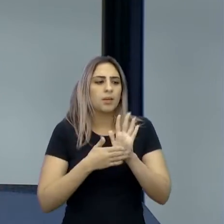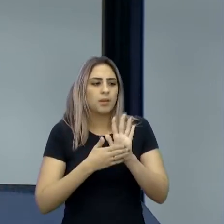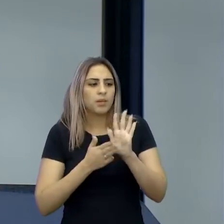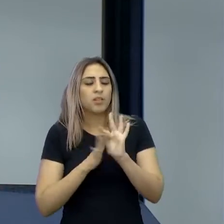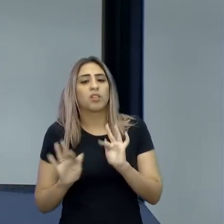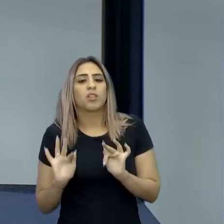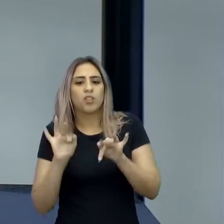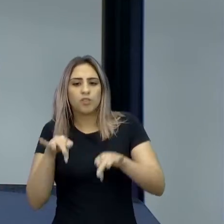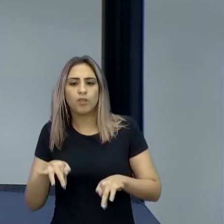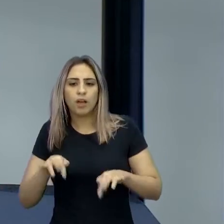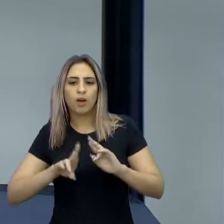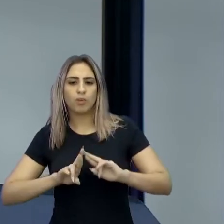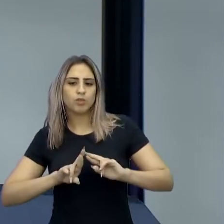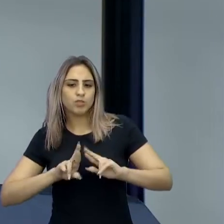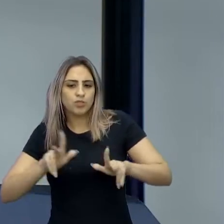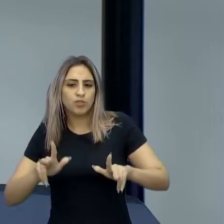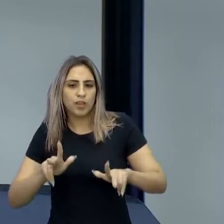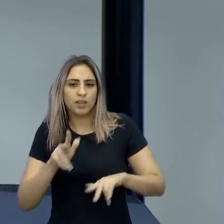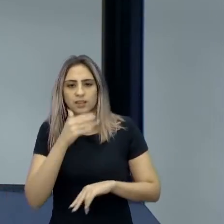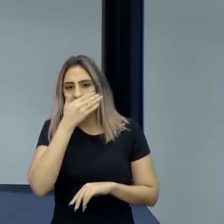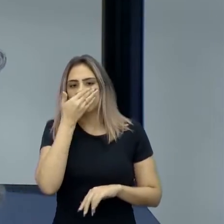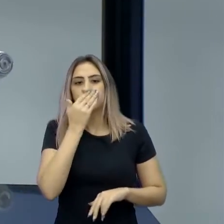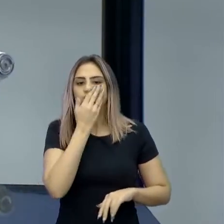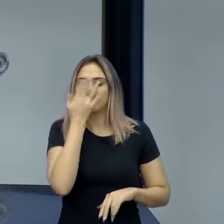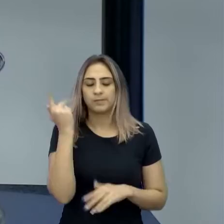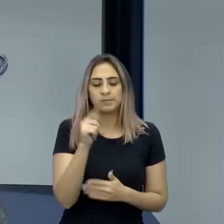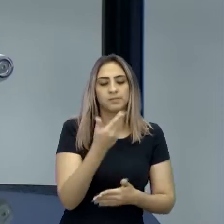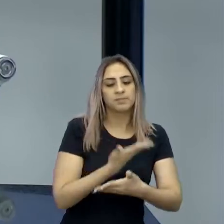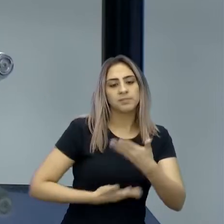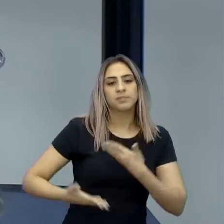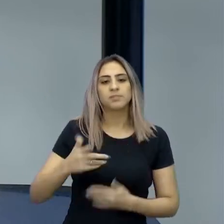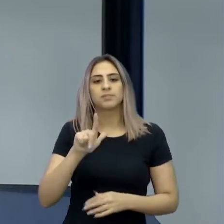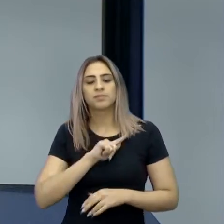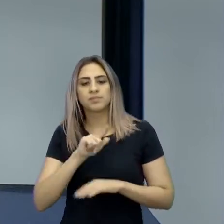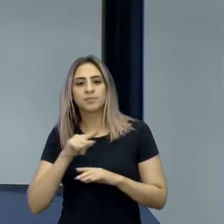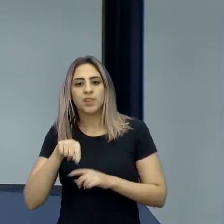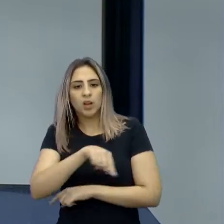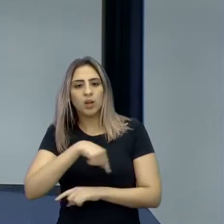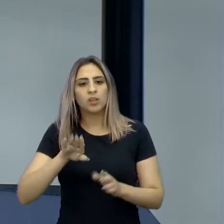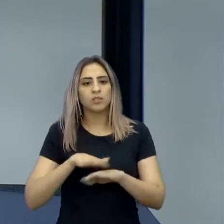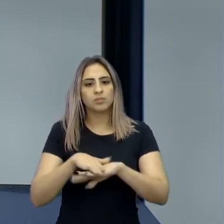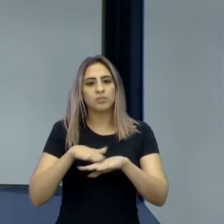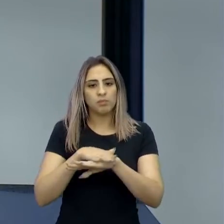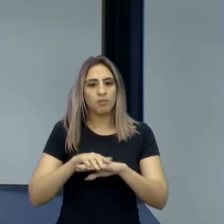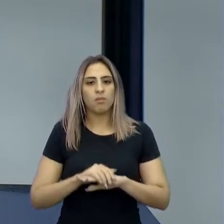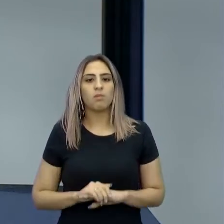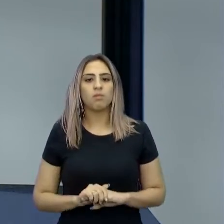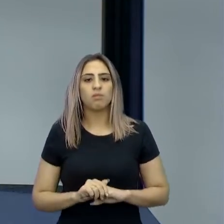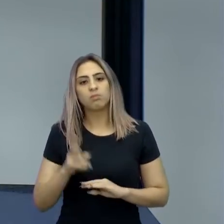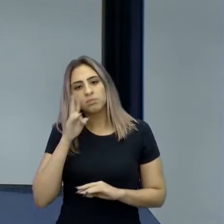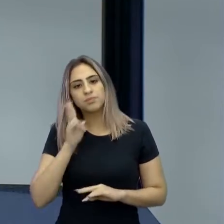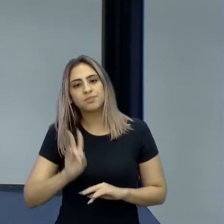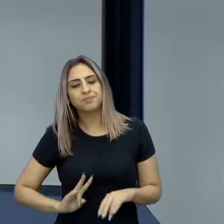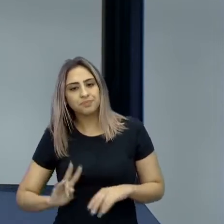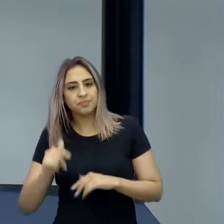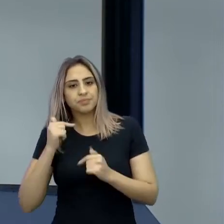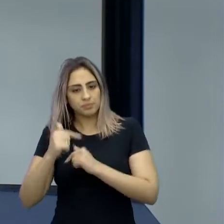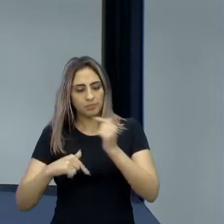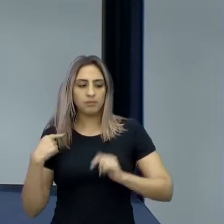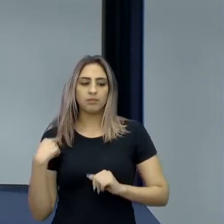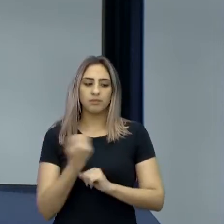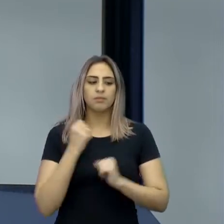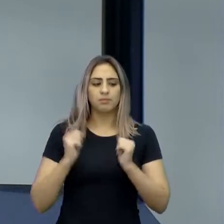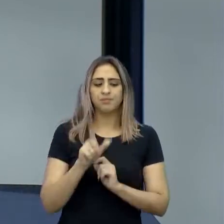no final, indiferente, fosse compartilhado, né? Tivessem rodas de conversa. Então, eu acho que mesmo trabalhos que a gente poderia